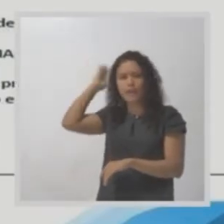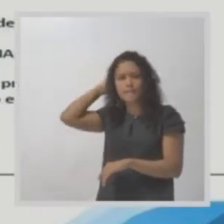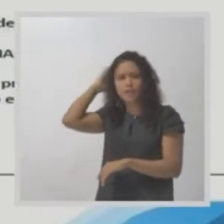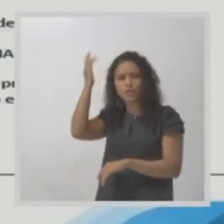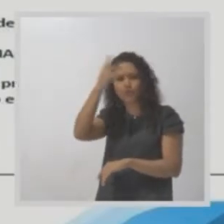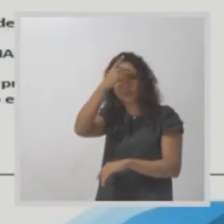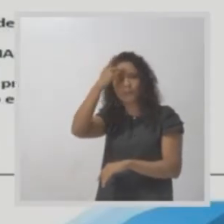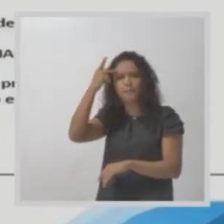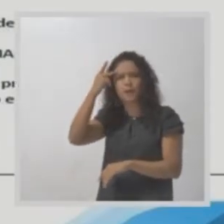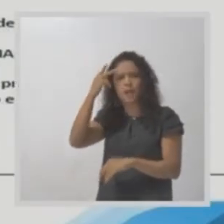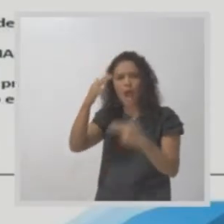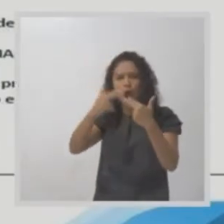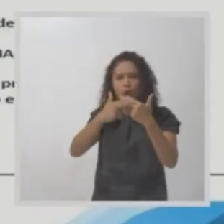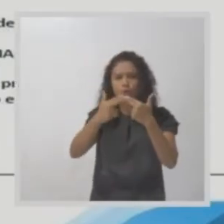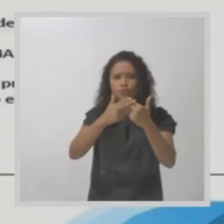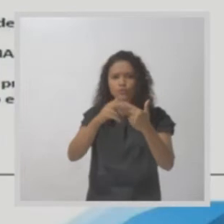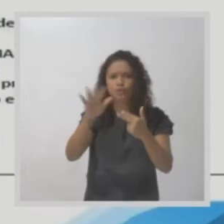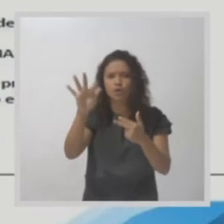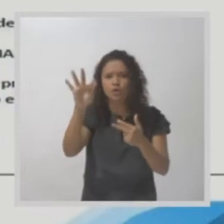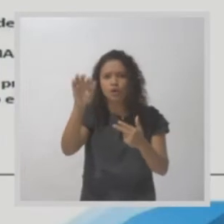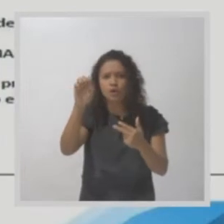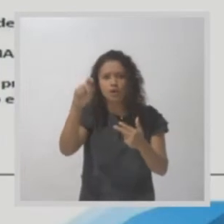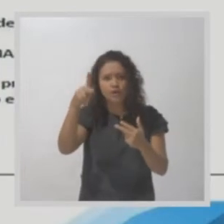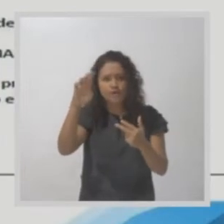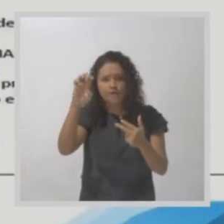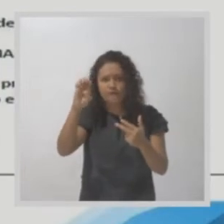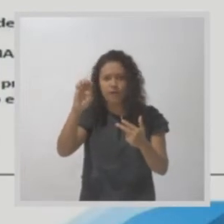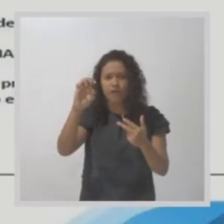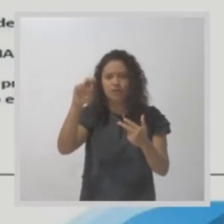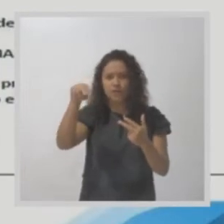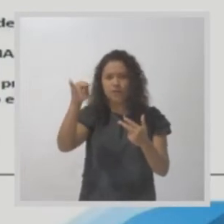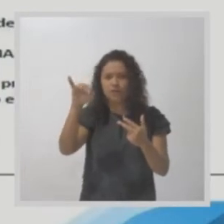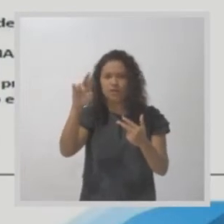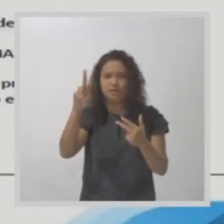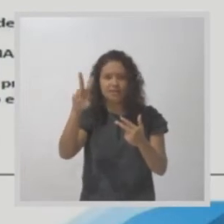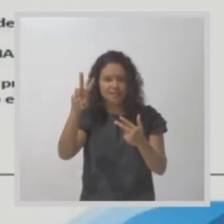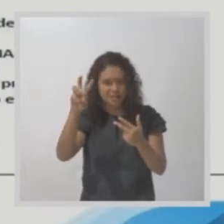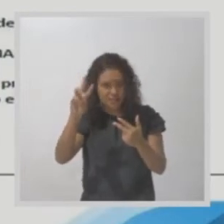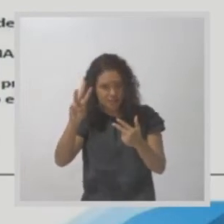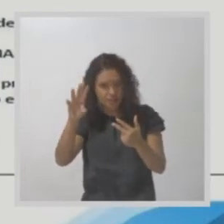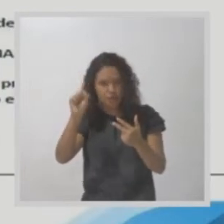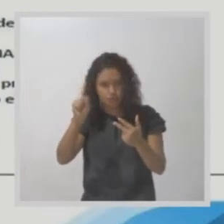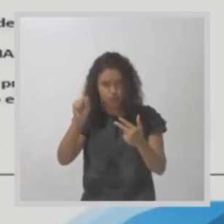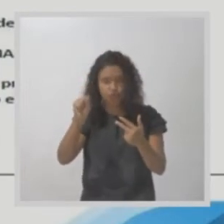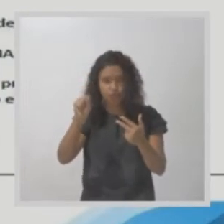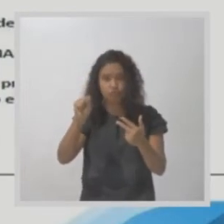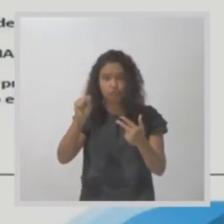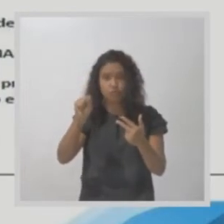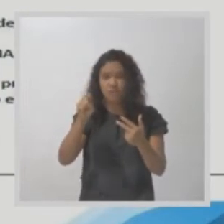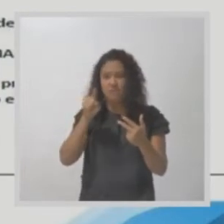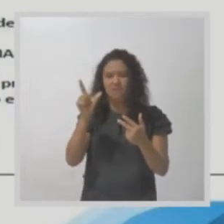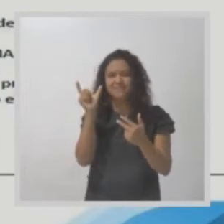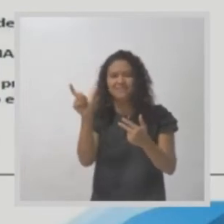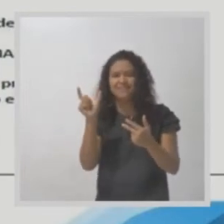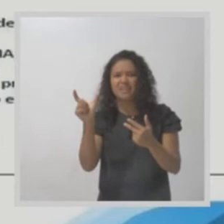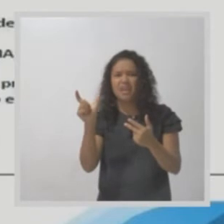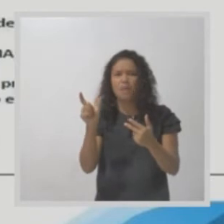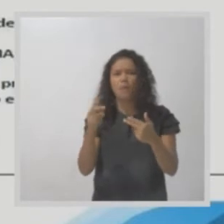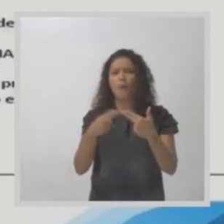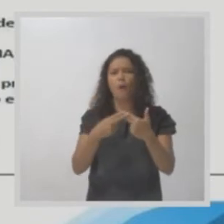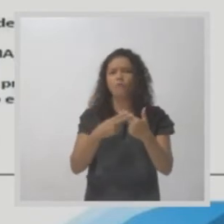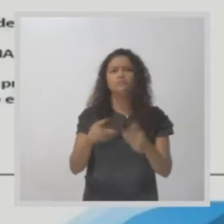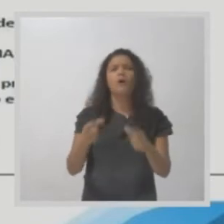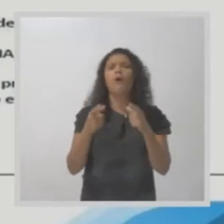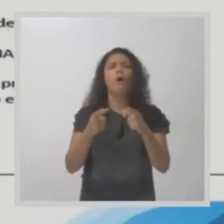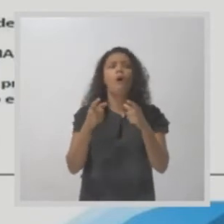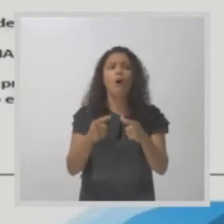quando temos a palavra potoca. Fake news é um termo utilizado, um estrangeirismo. Nós utilizamos